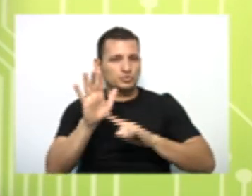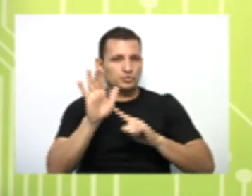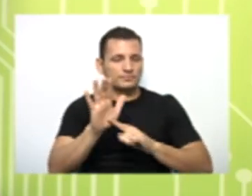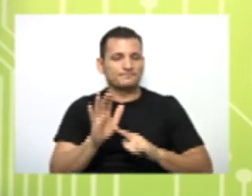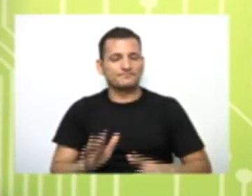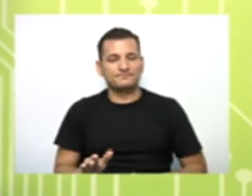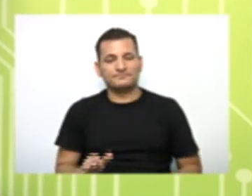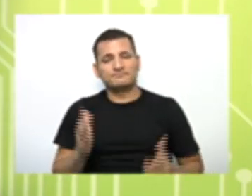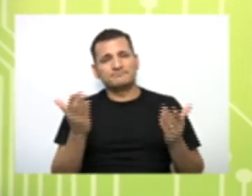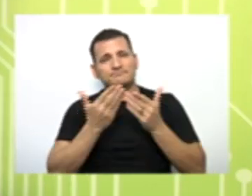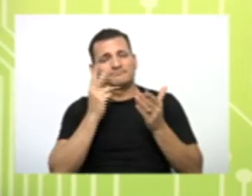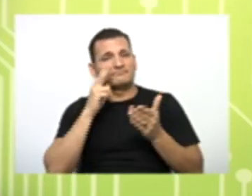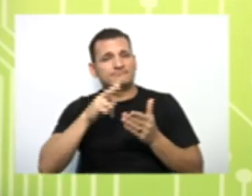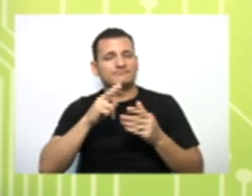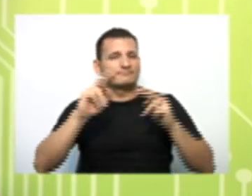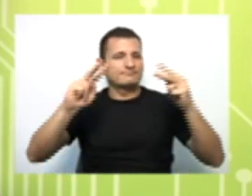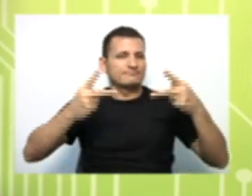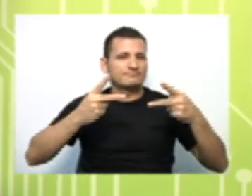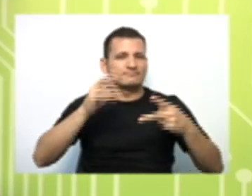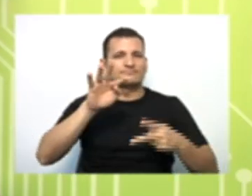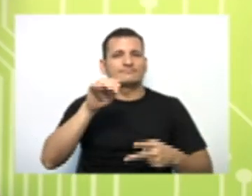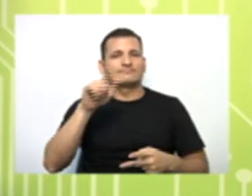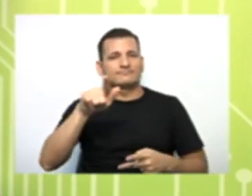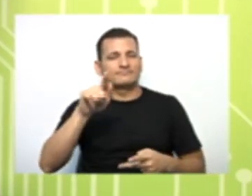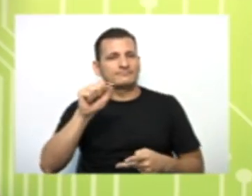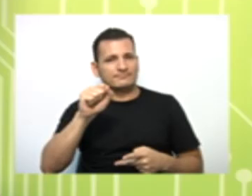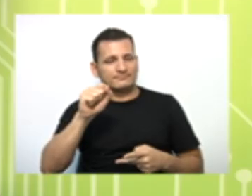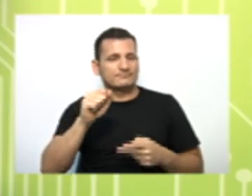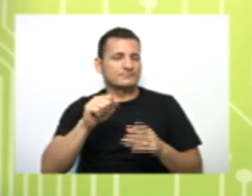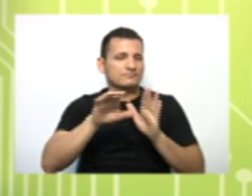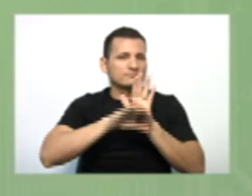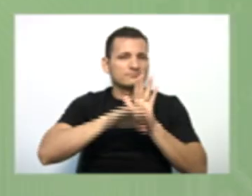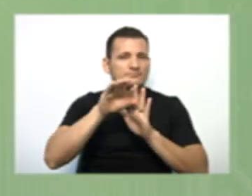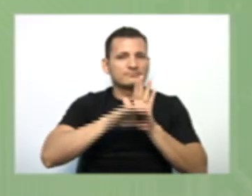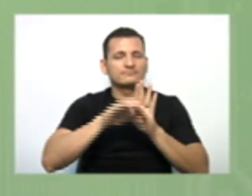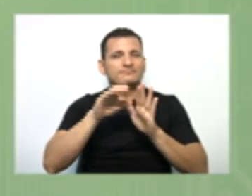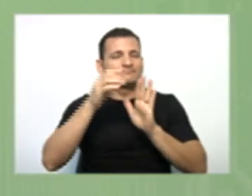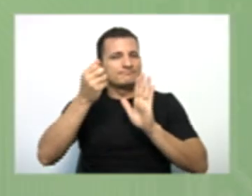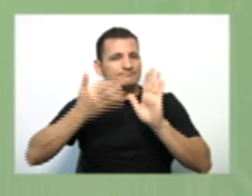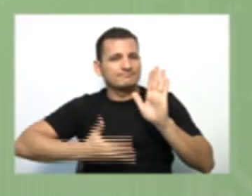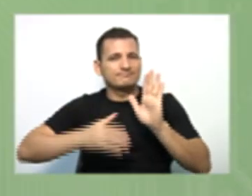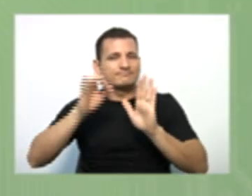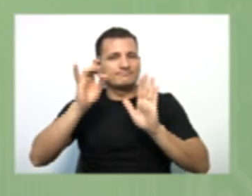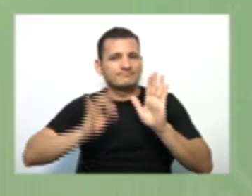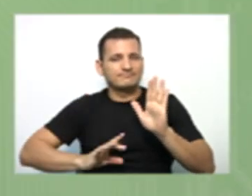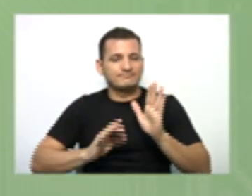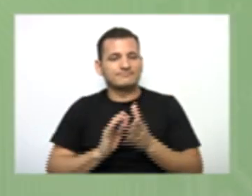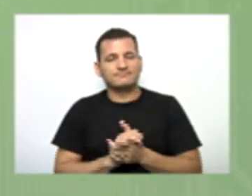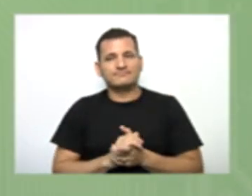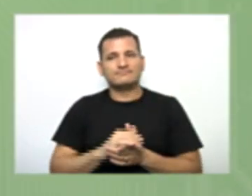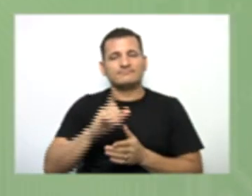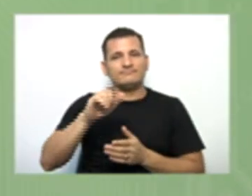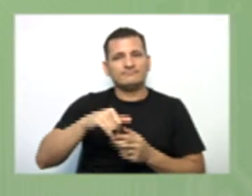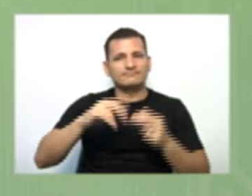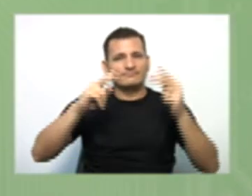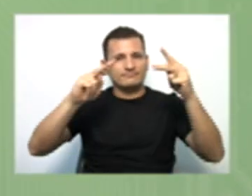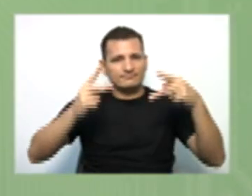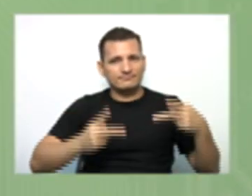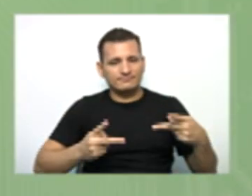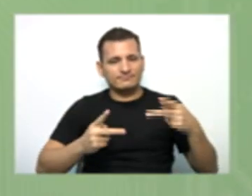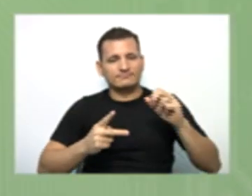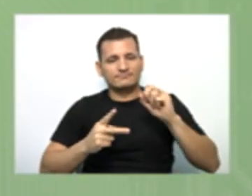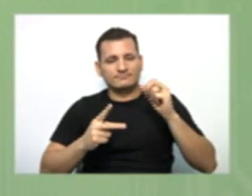ver aqui o que são as tags, definindo e conceituando as nossas tags. Então, elas são tags ou